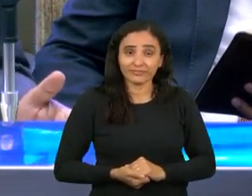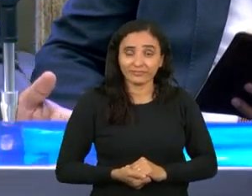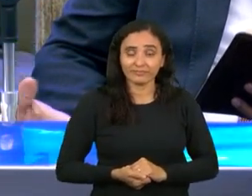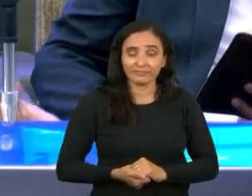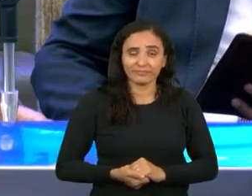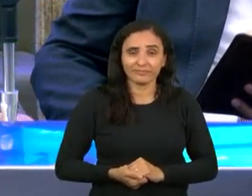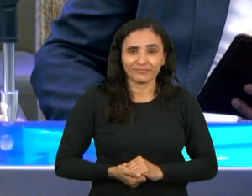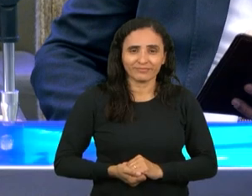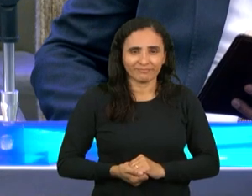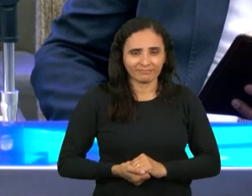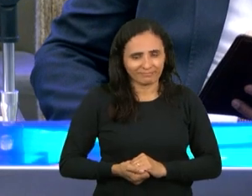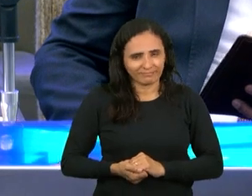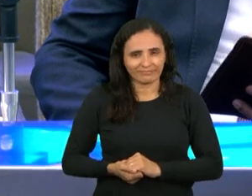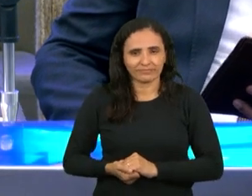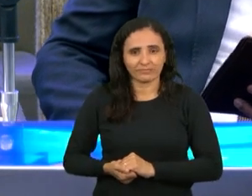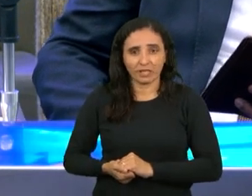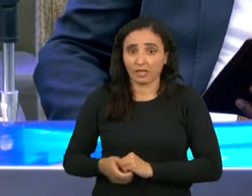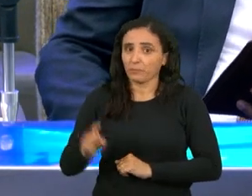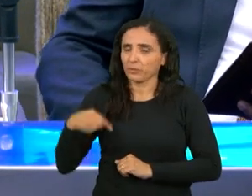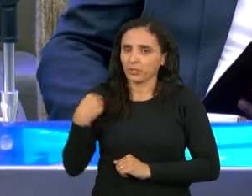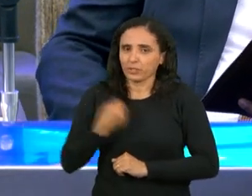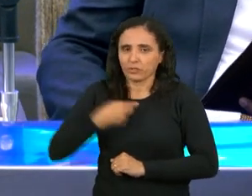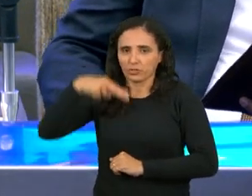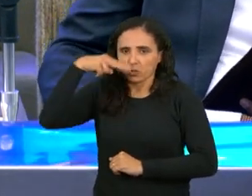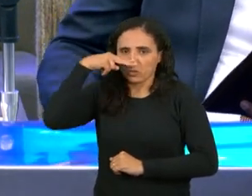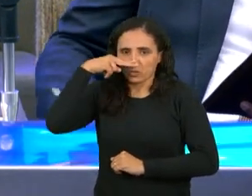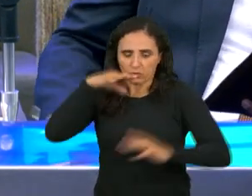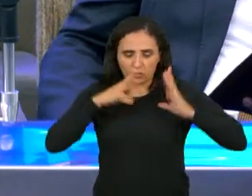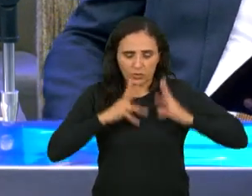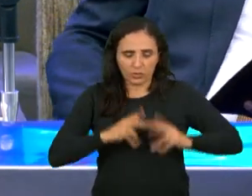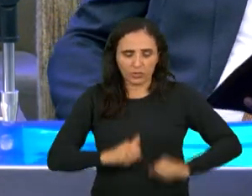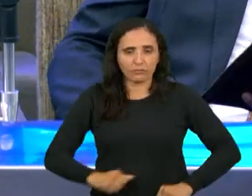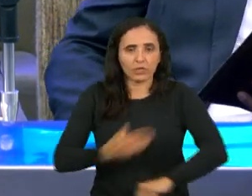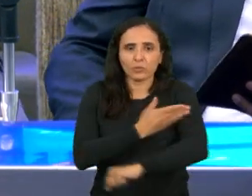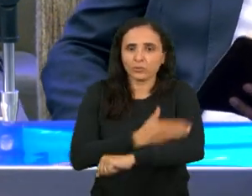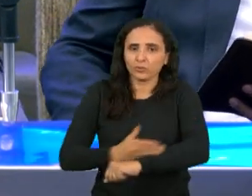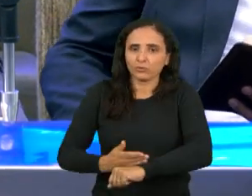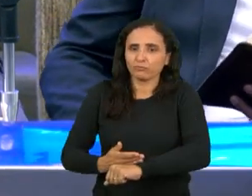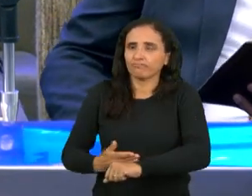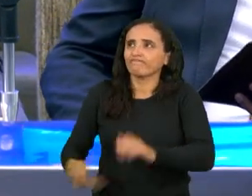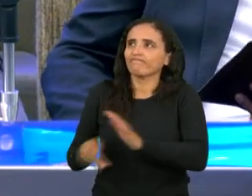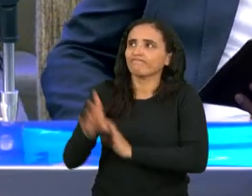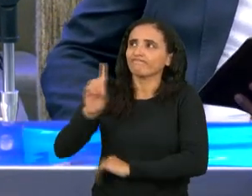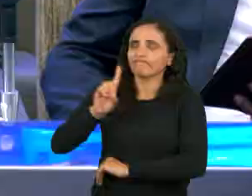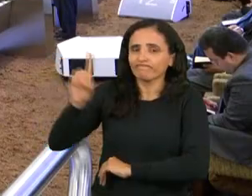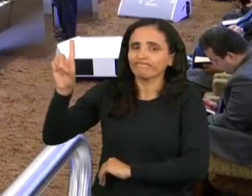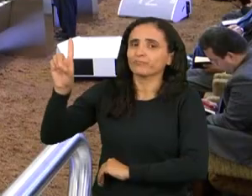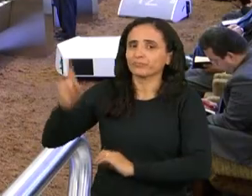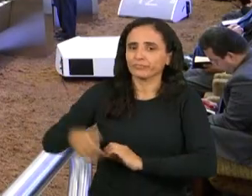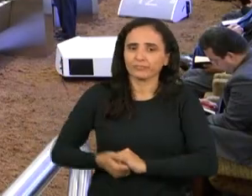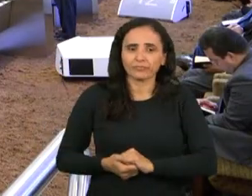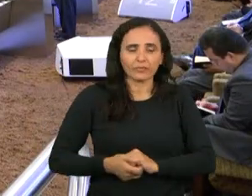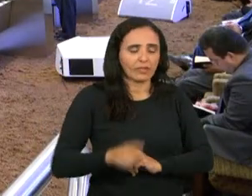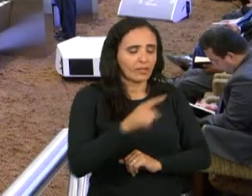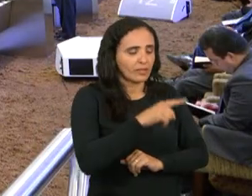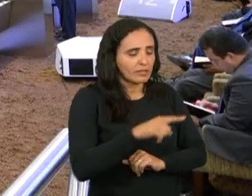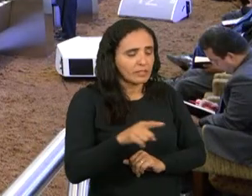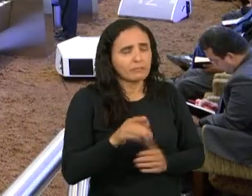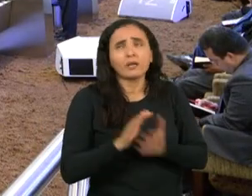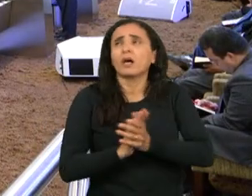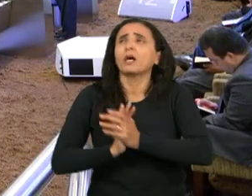não peço que os tire do mundo mas o que foi que ele disse mas que